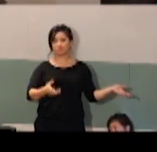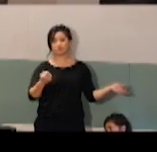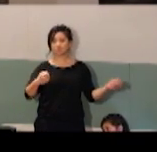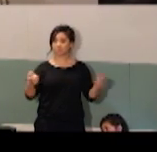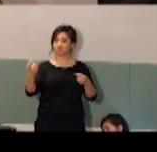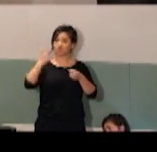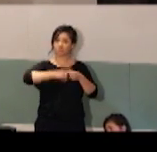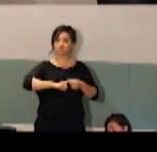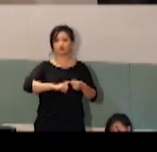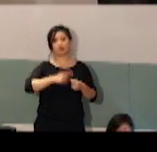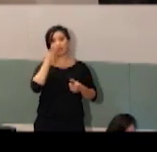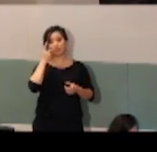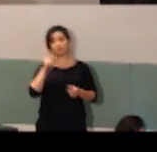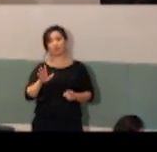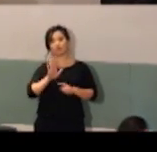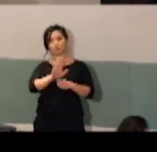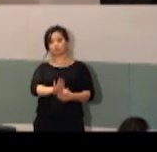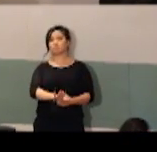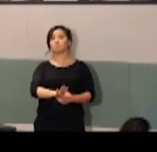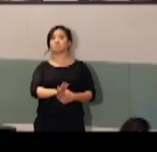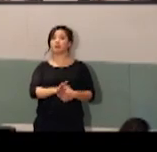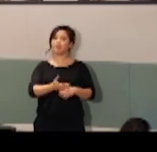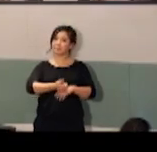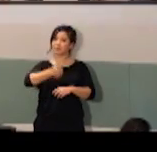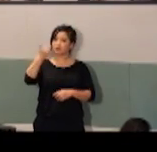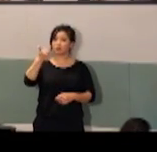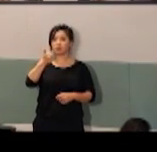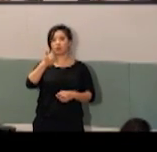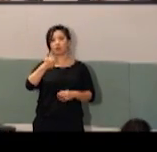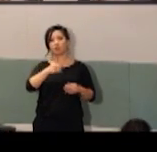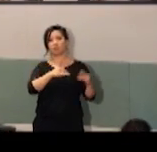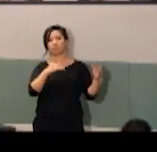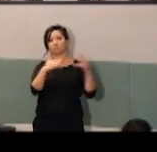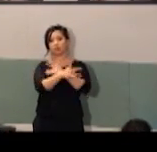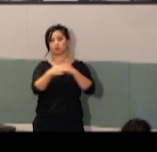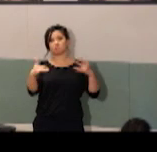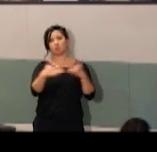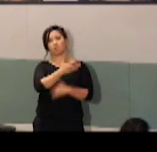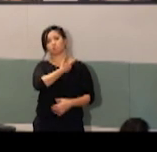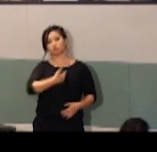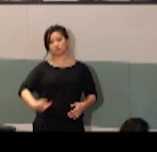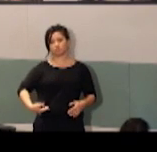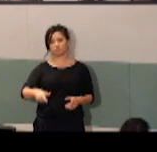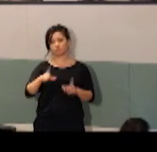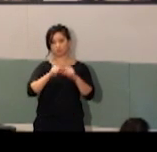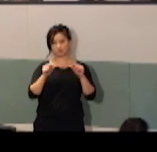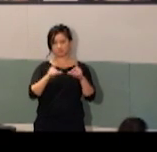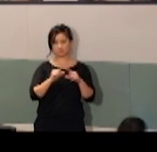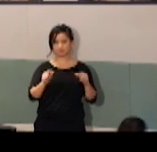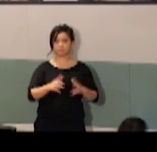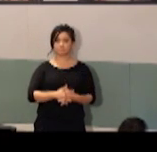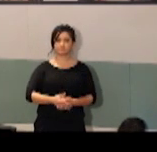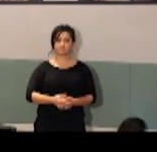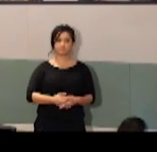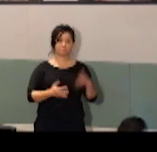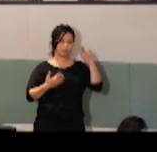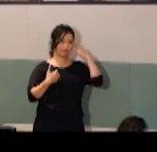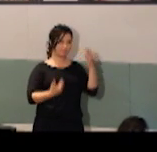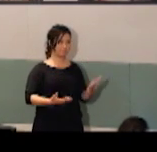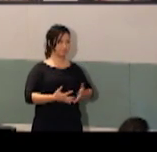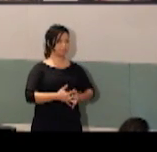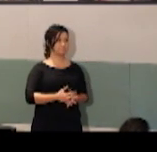corretamente no sistema de transporte público do Distrito Federal. Muito obrigada, candidato. O próximo candidato a